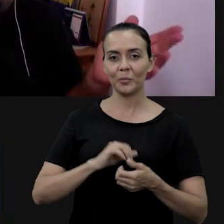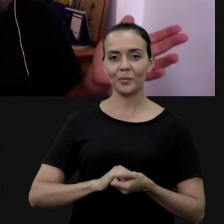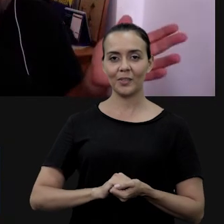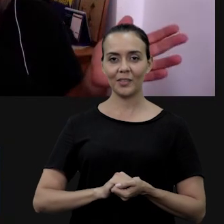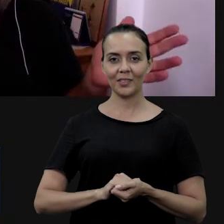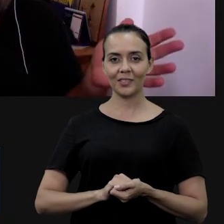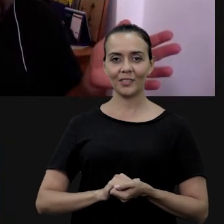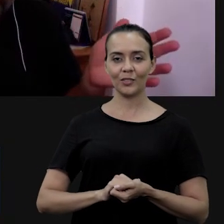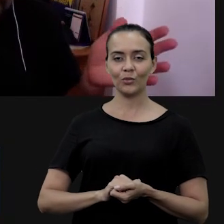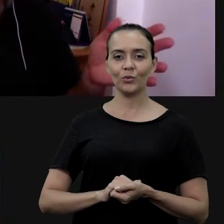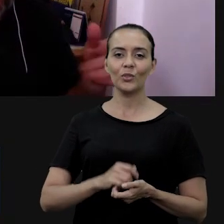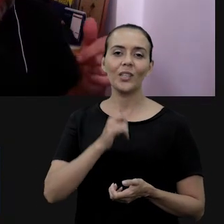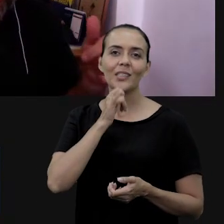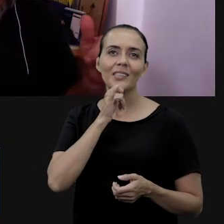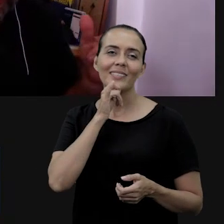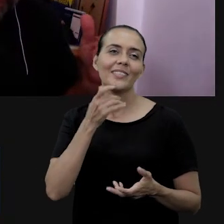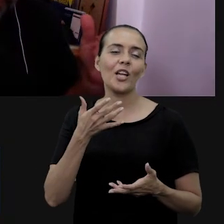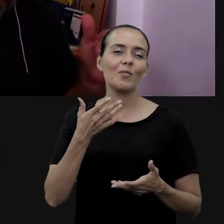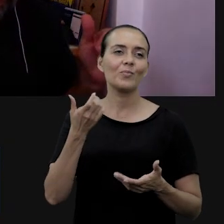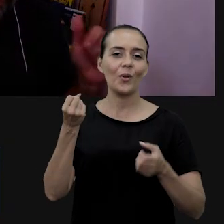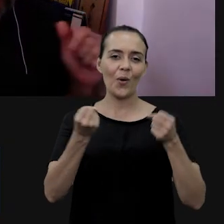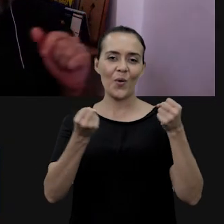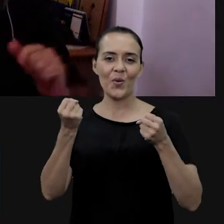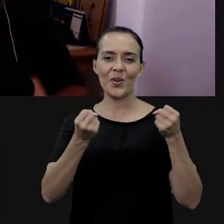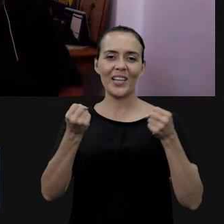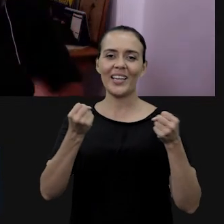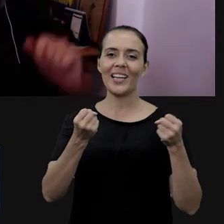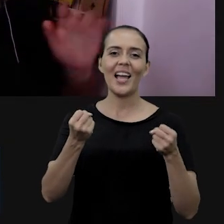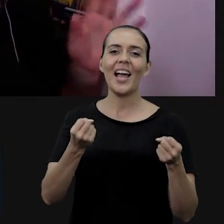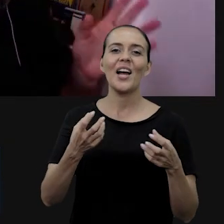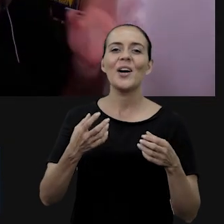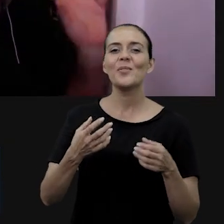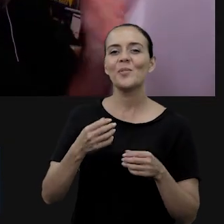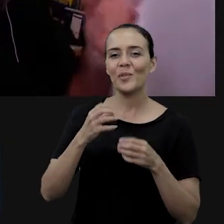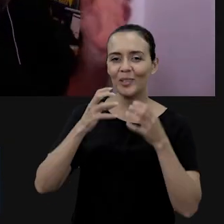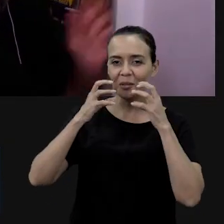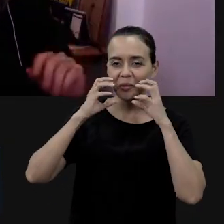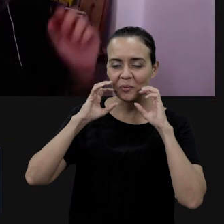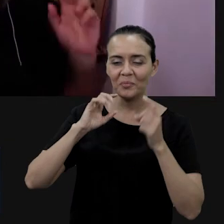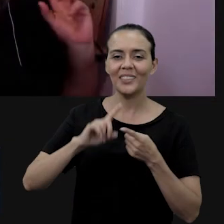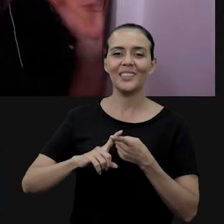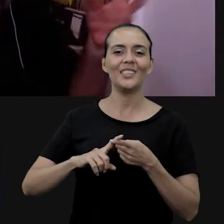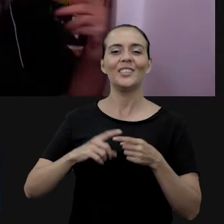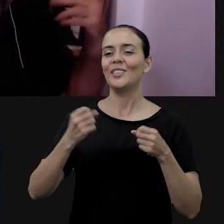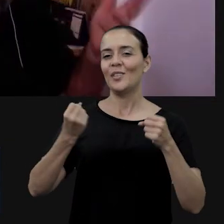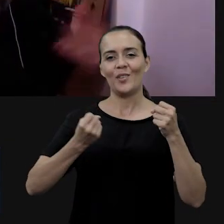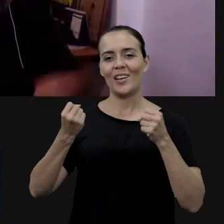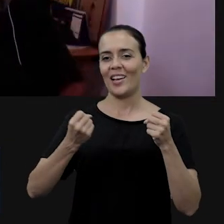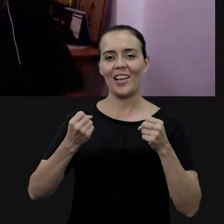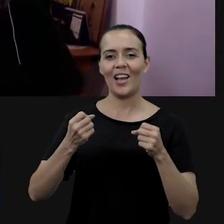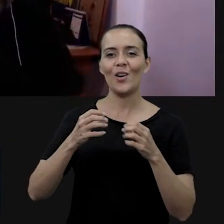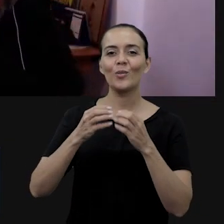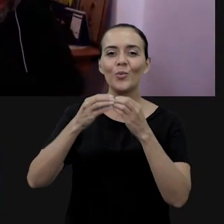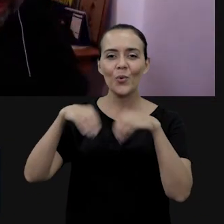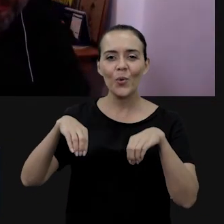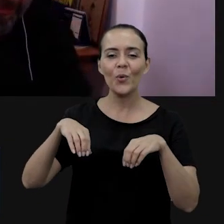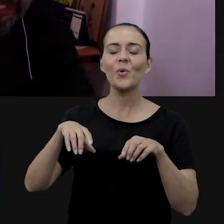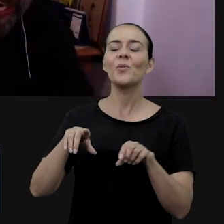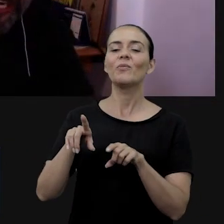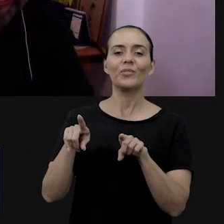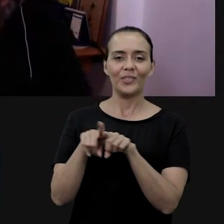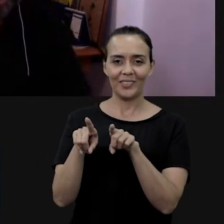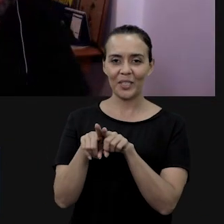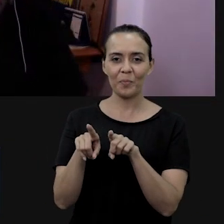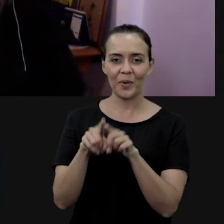que que vem do carro do sonho, o carro da pamonha, enfim, todos Exato. esses sons, a musiquinha do caminhão